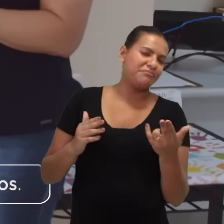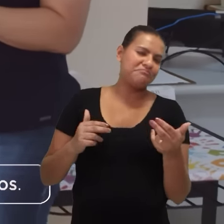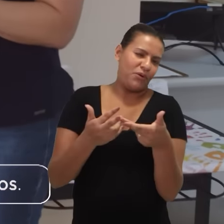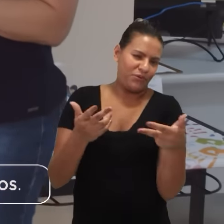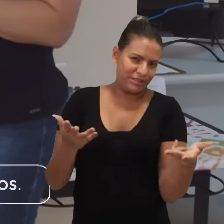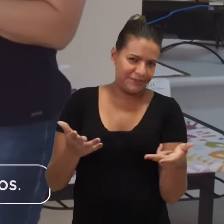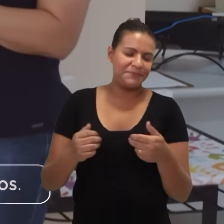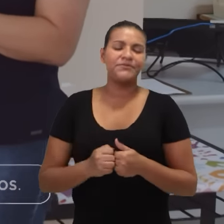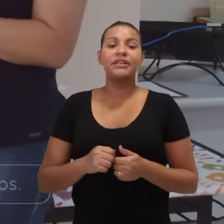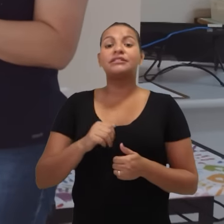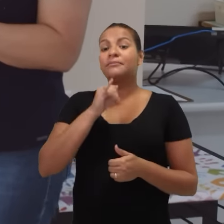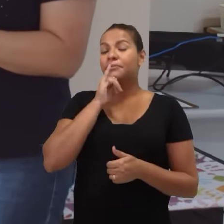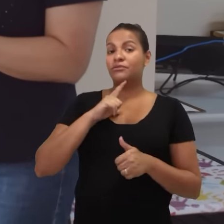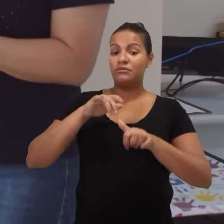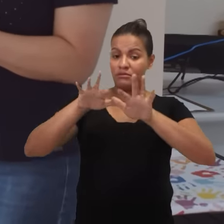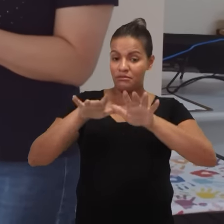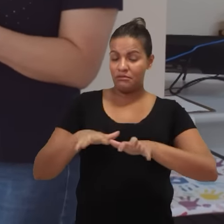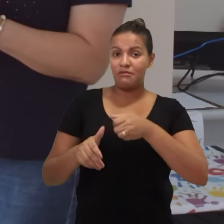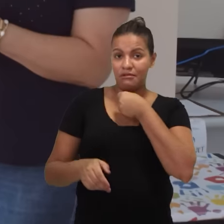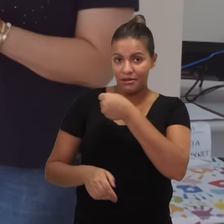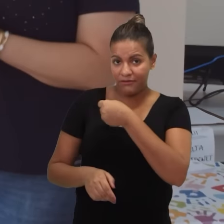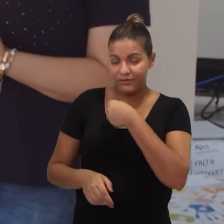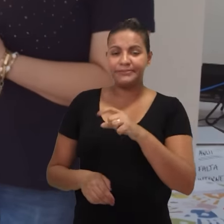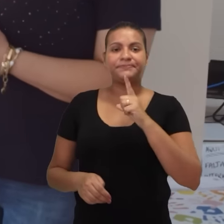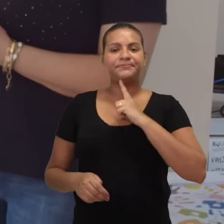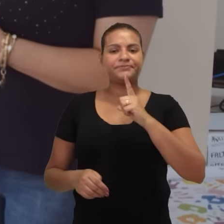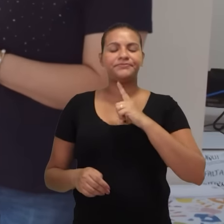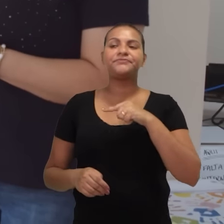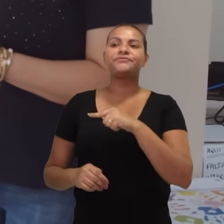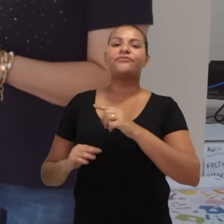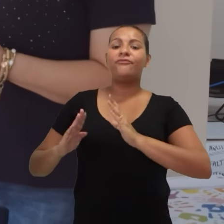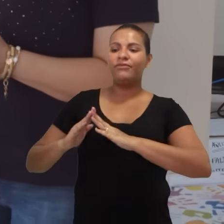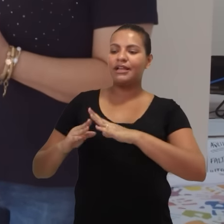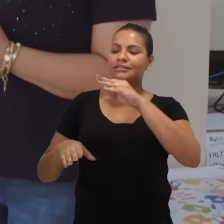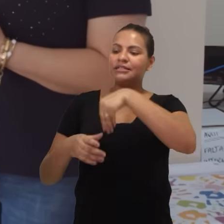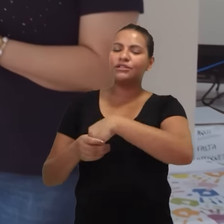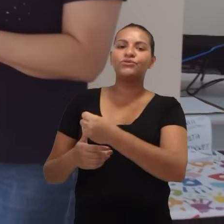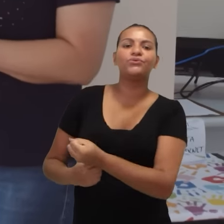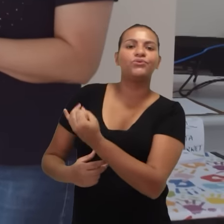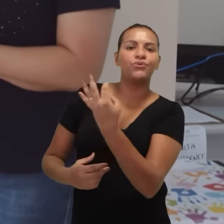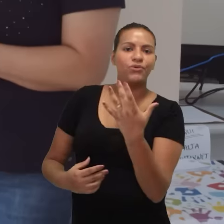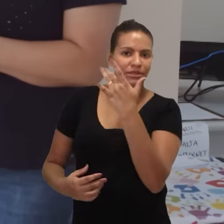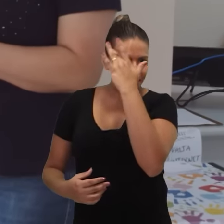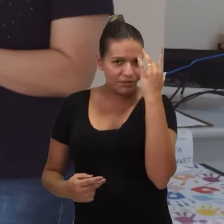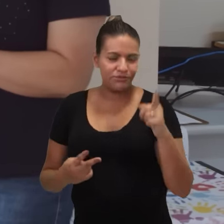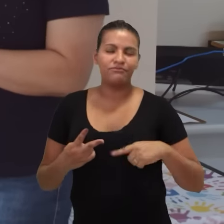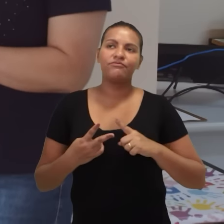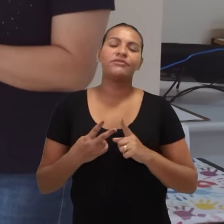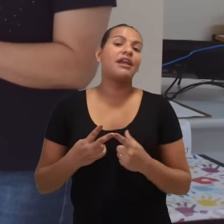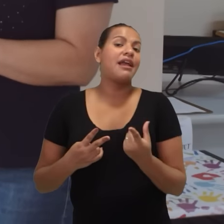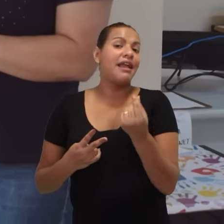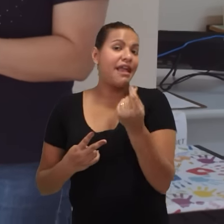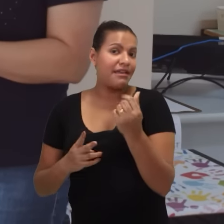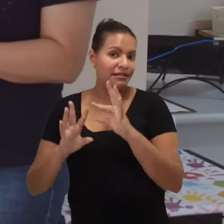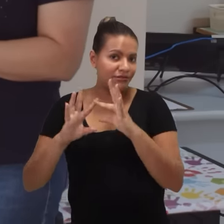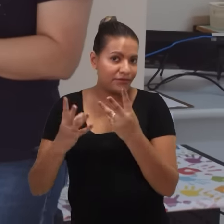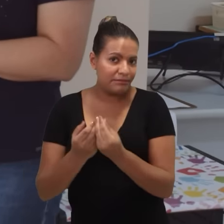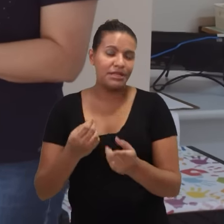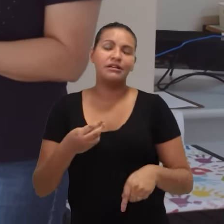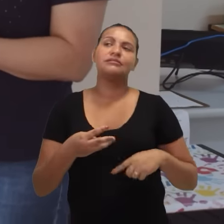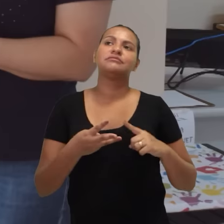da família, quantas pessoas moram na casa, a renda familiar, se é atendida pela